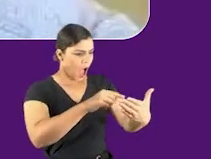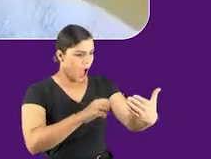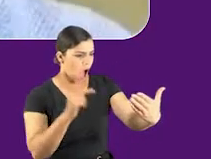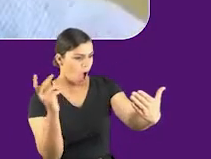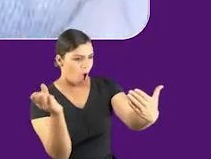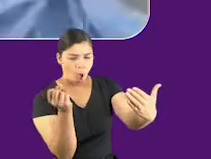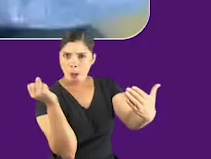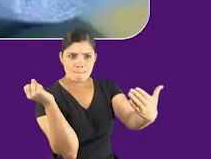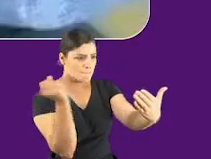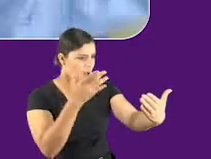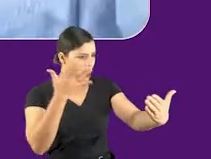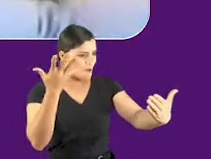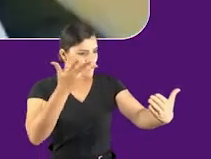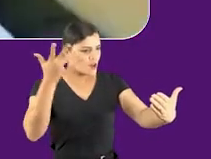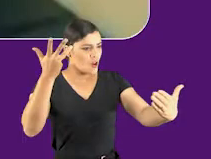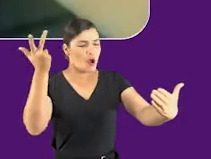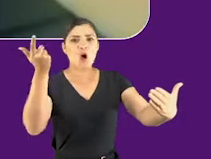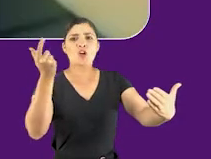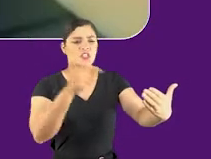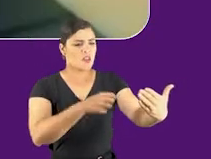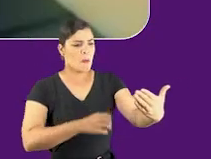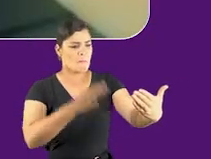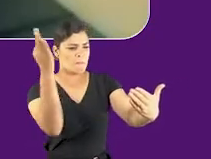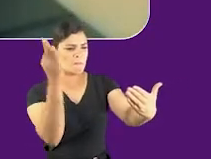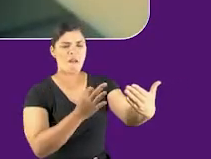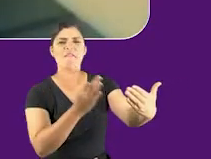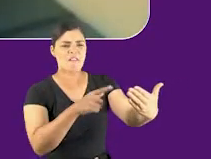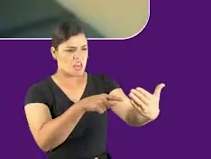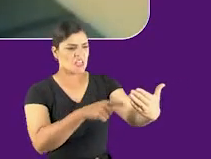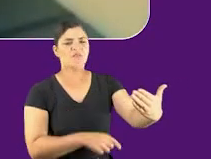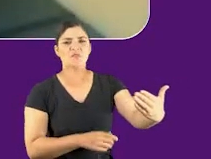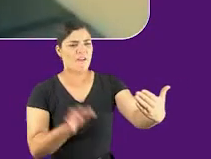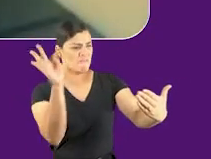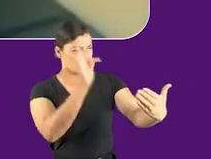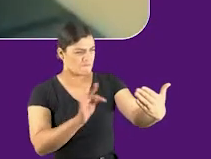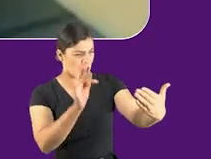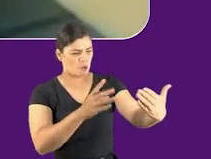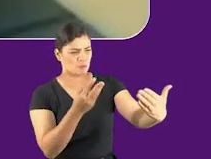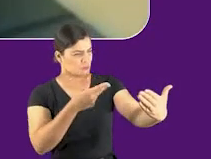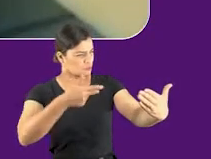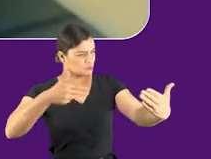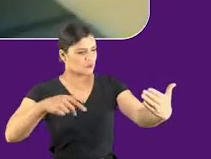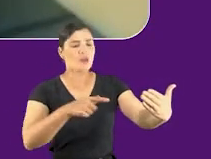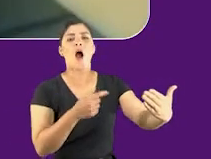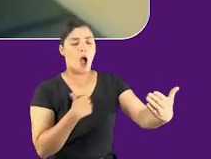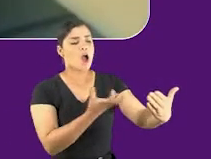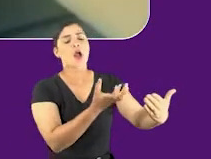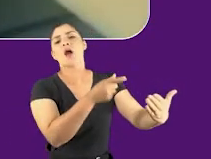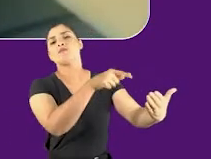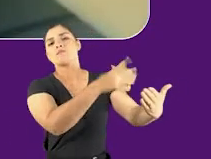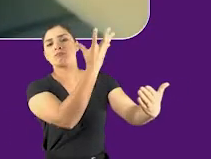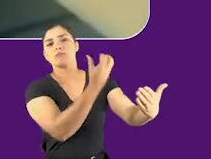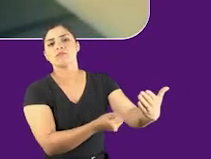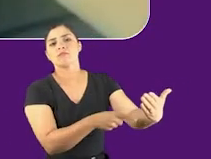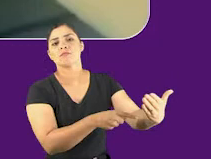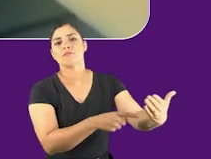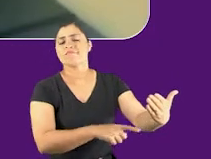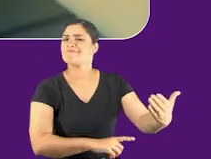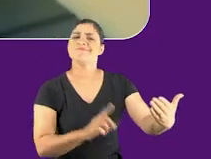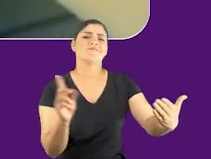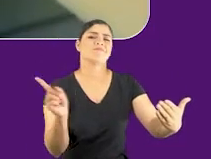falar dez línguas para entrar na empresa ter NBA doutorado e tudo isso é um erro fundamental é o erro fundamental